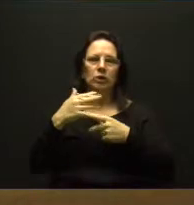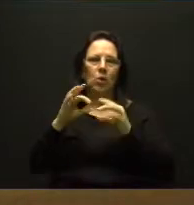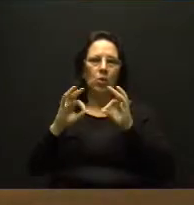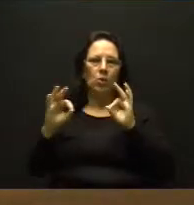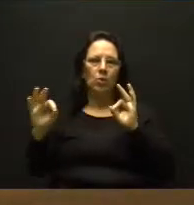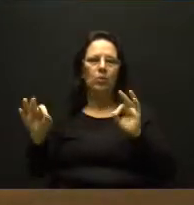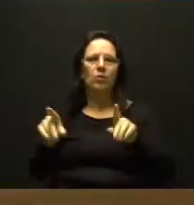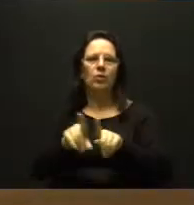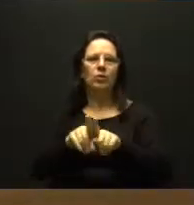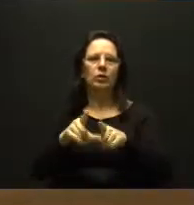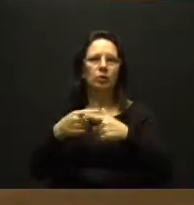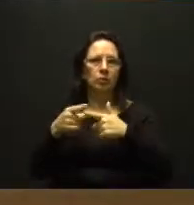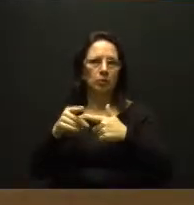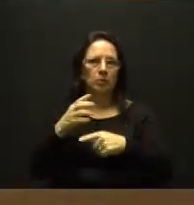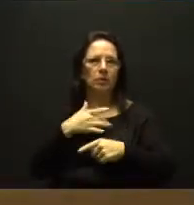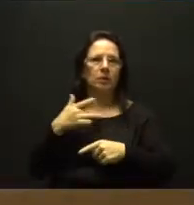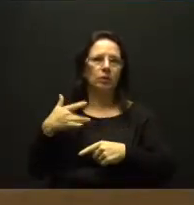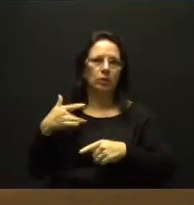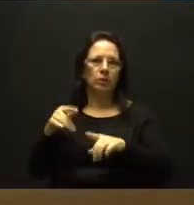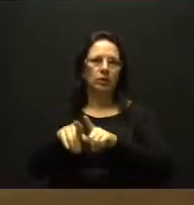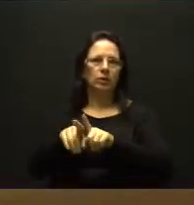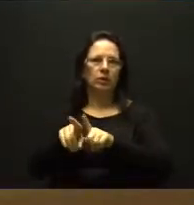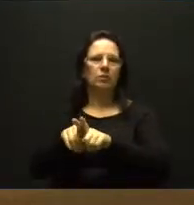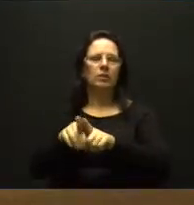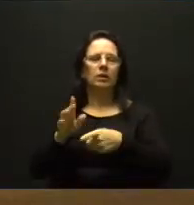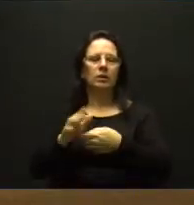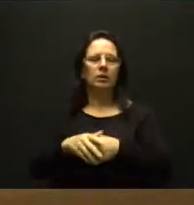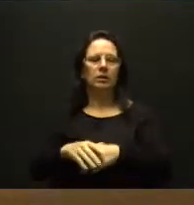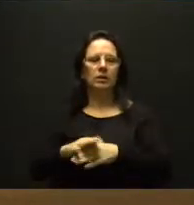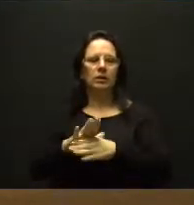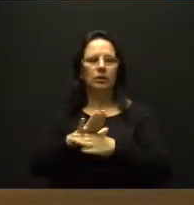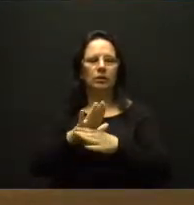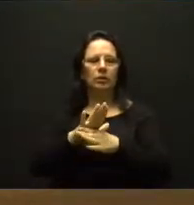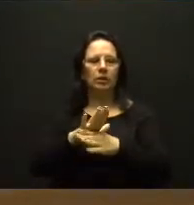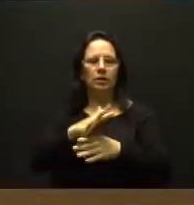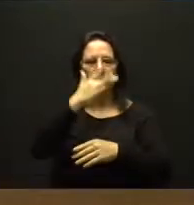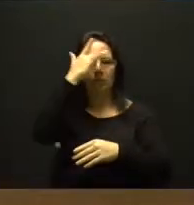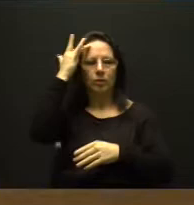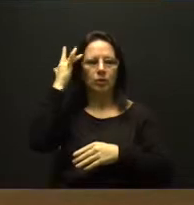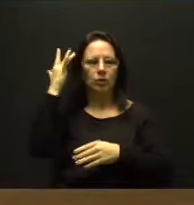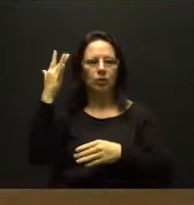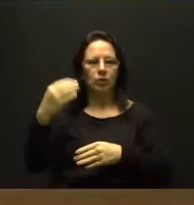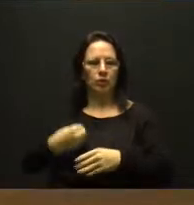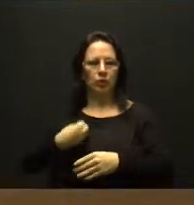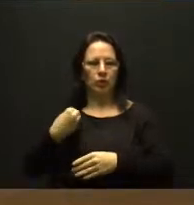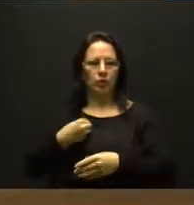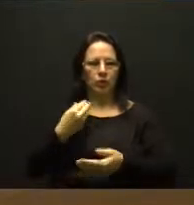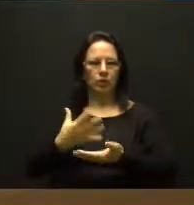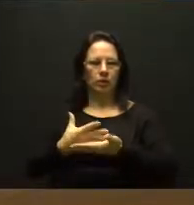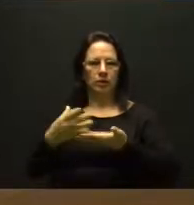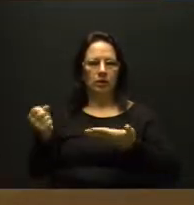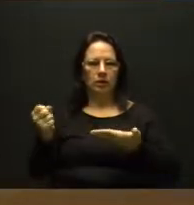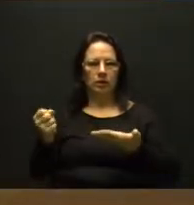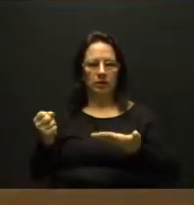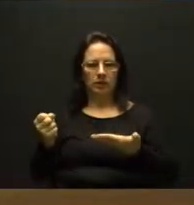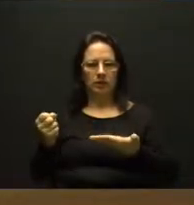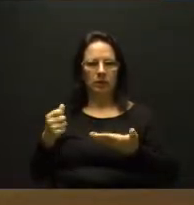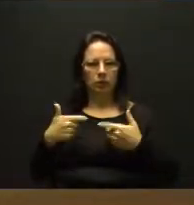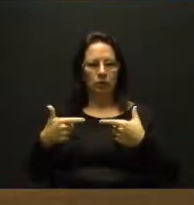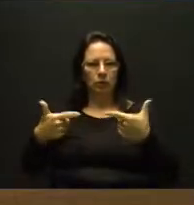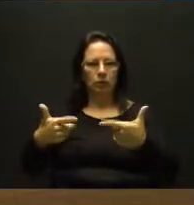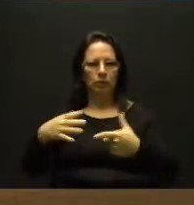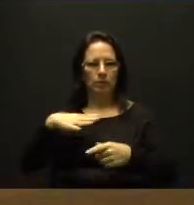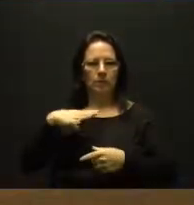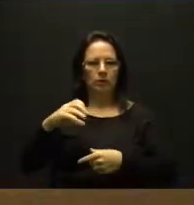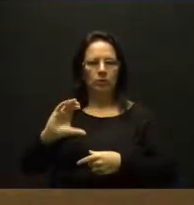é essa fala é em favor desses heróis que salvam vidas e que continua lutando pela nossa